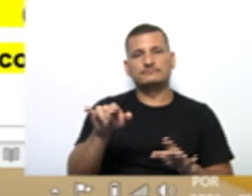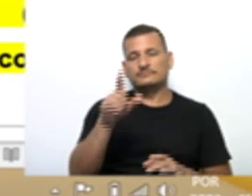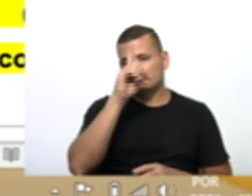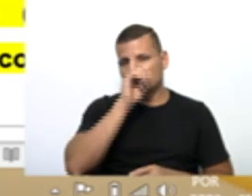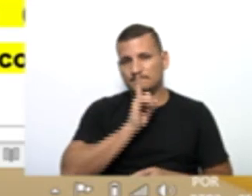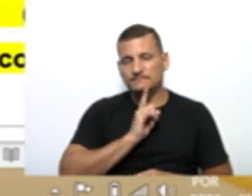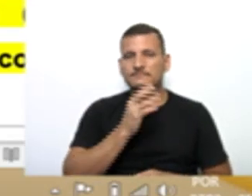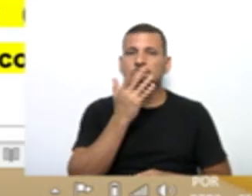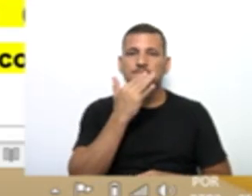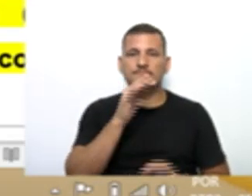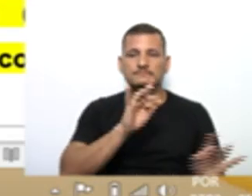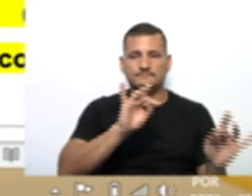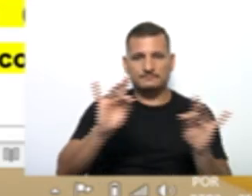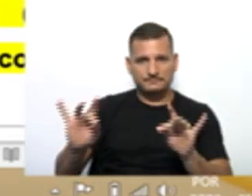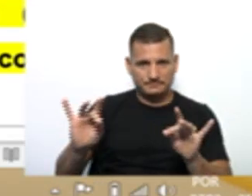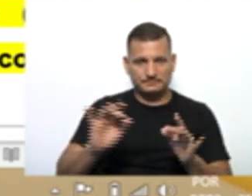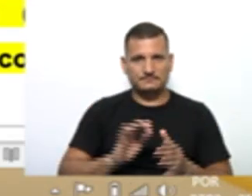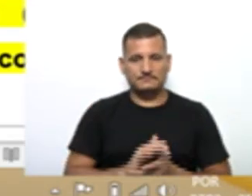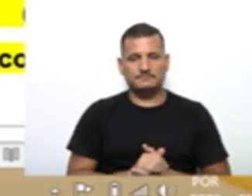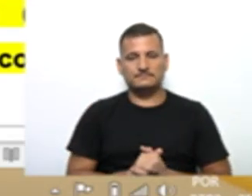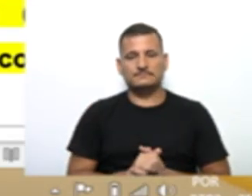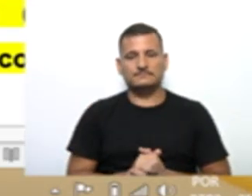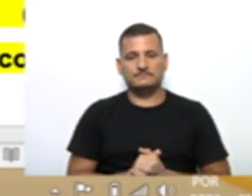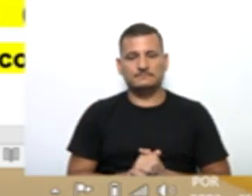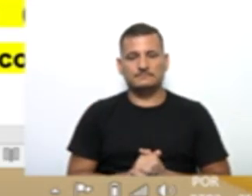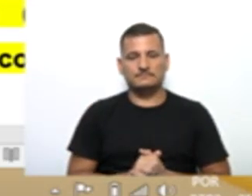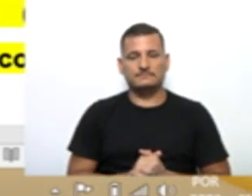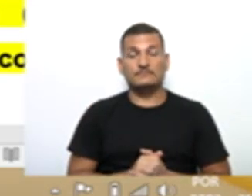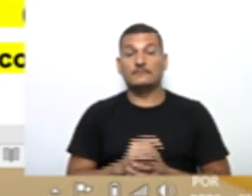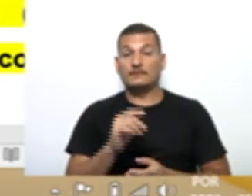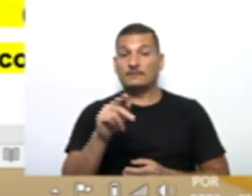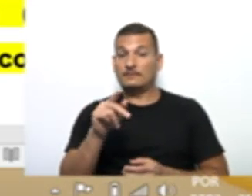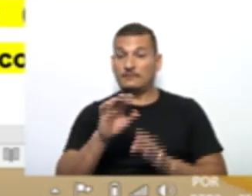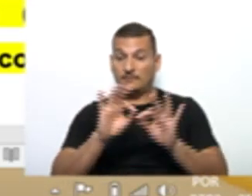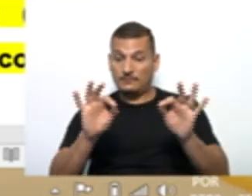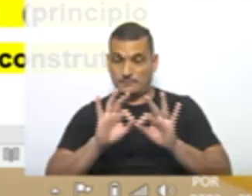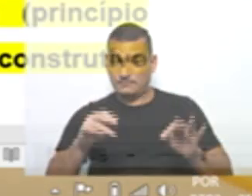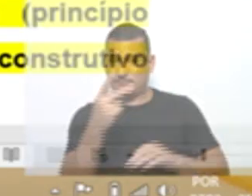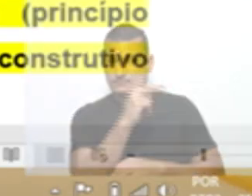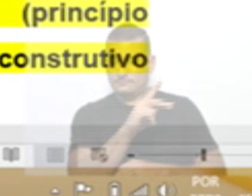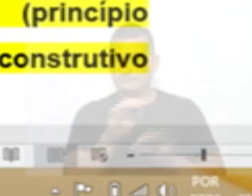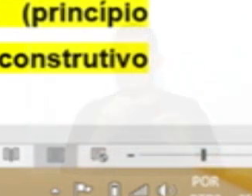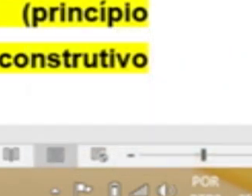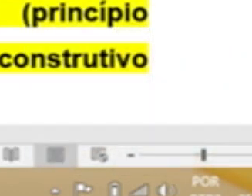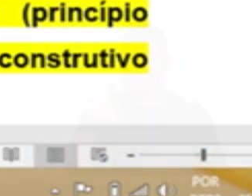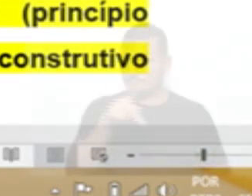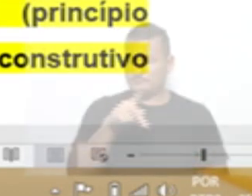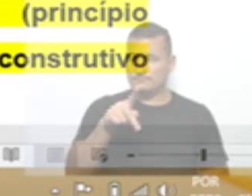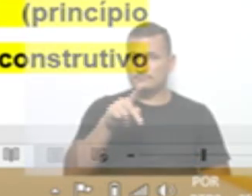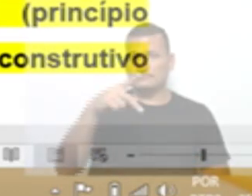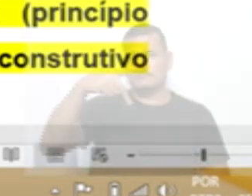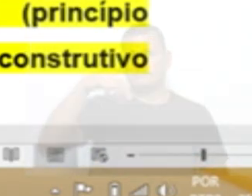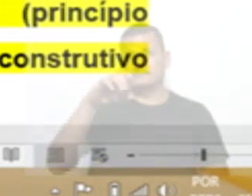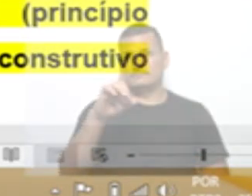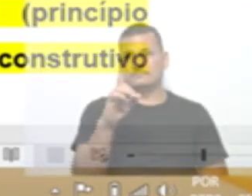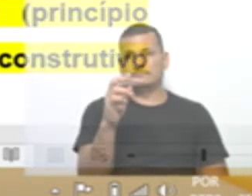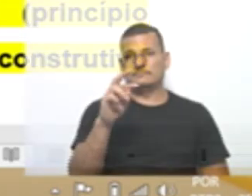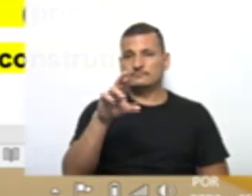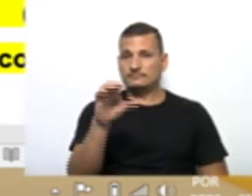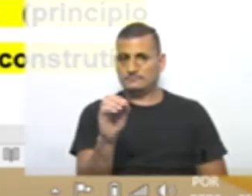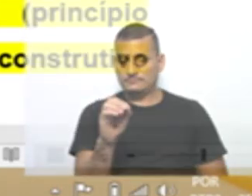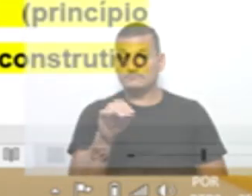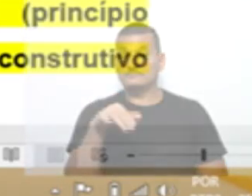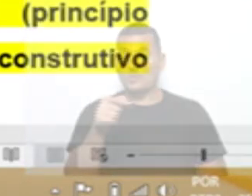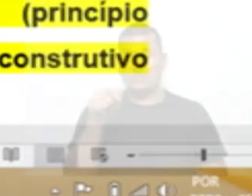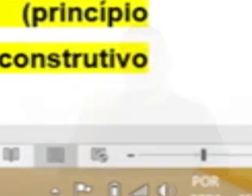que o texto é escrito pelo professor Pedro Demo. Como esse texto foi tirado